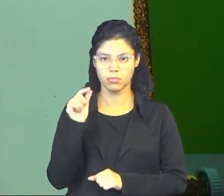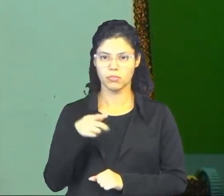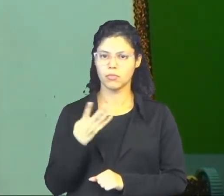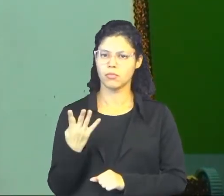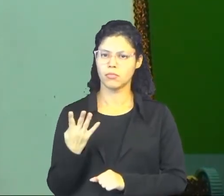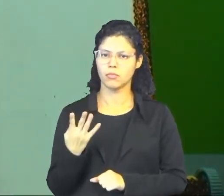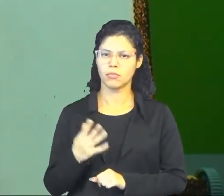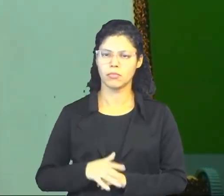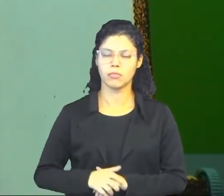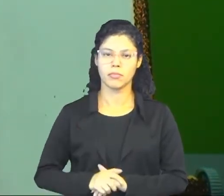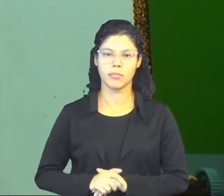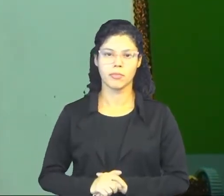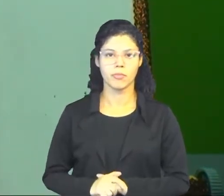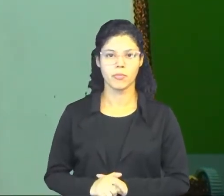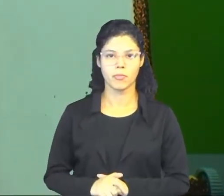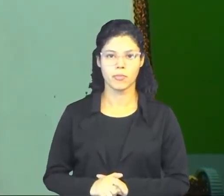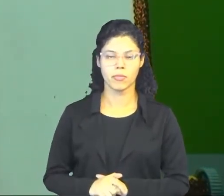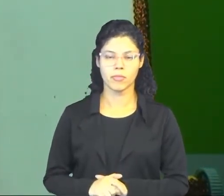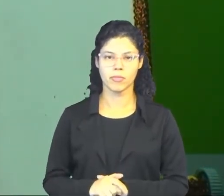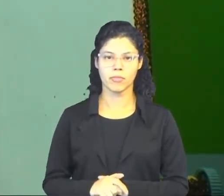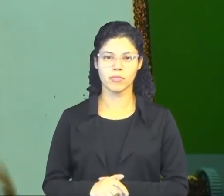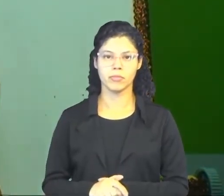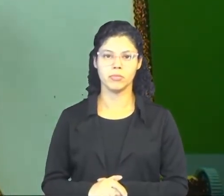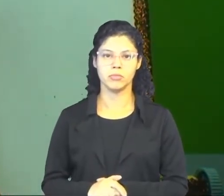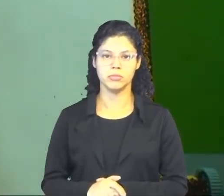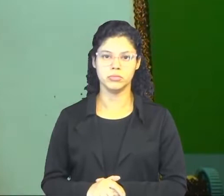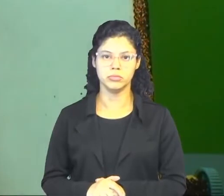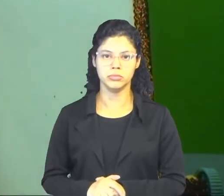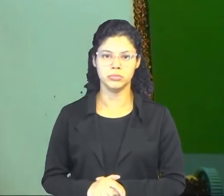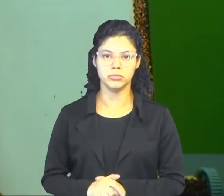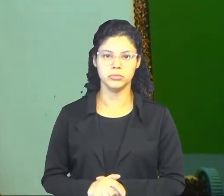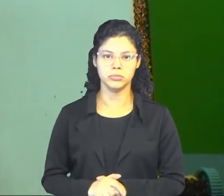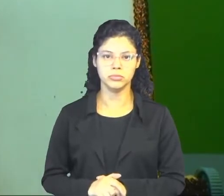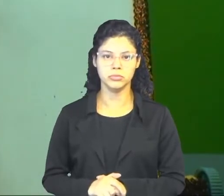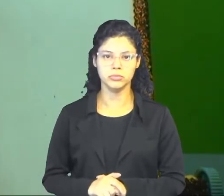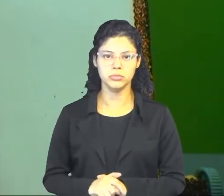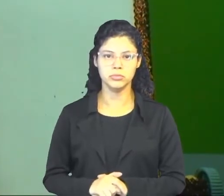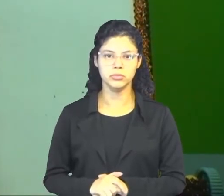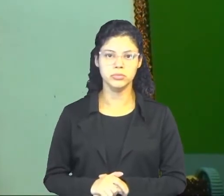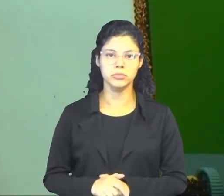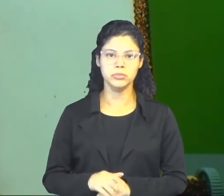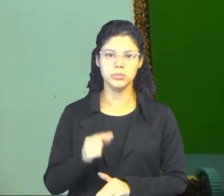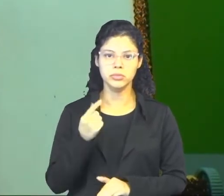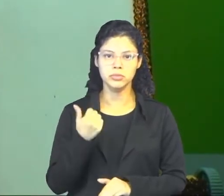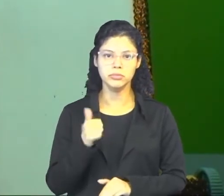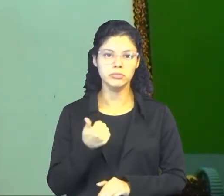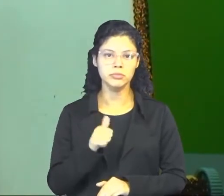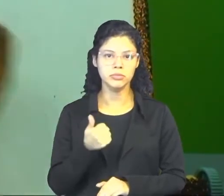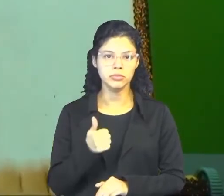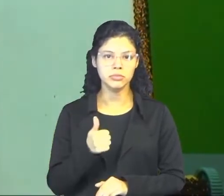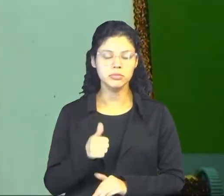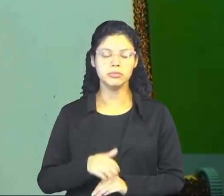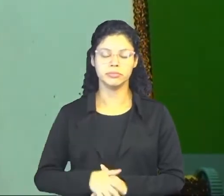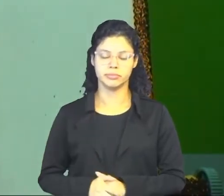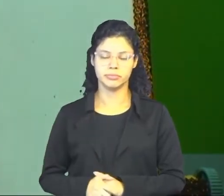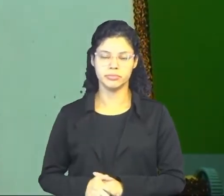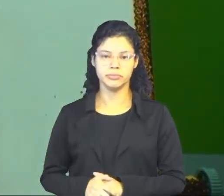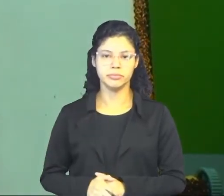dá? 5 mais 6, eu vou ter quanto? 11. Olha só o 11 aparecendo